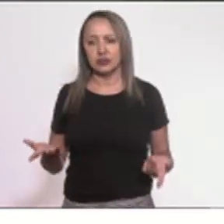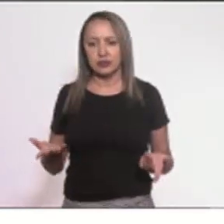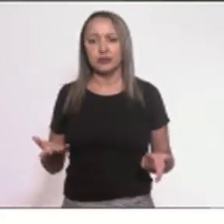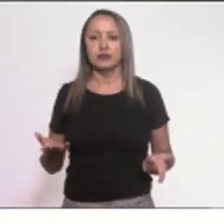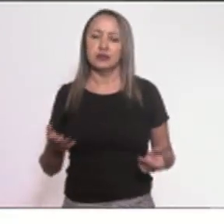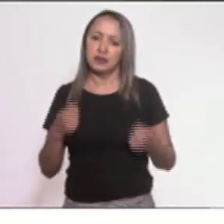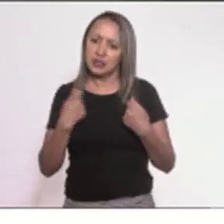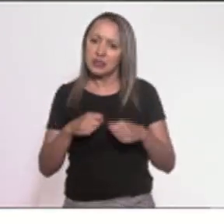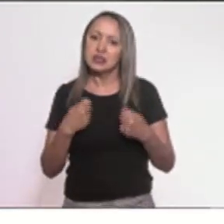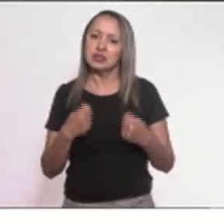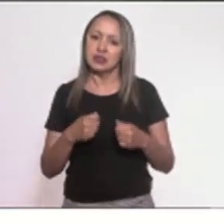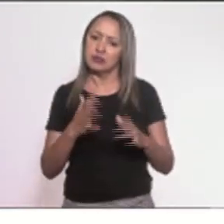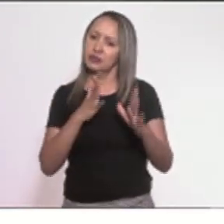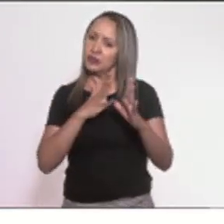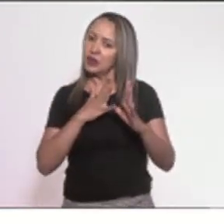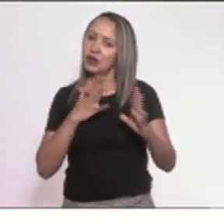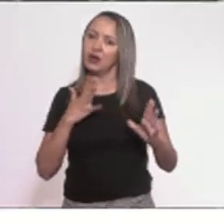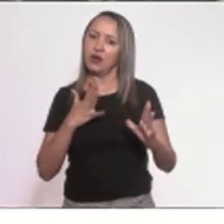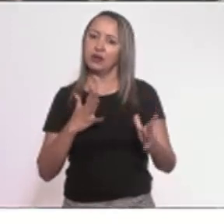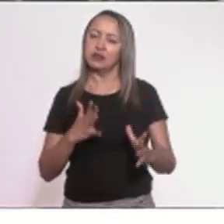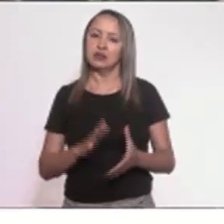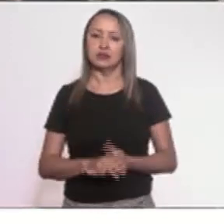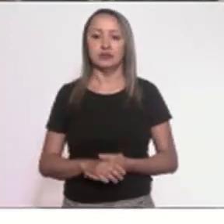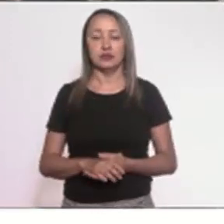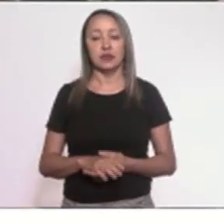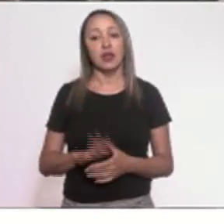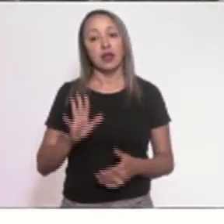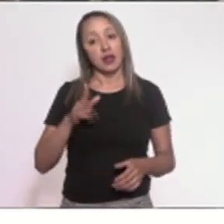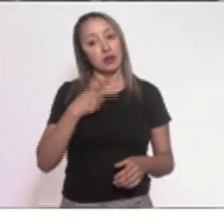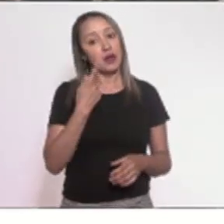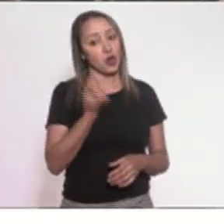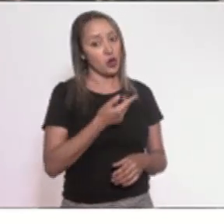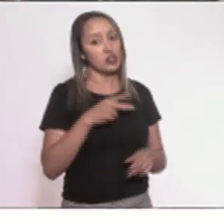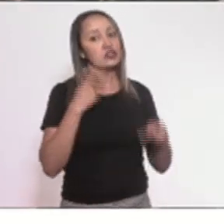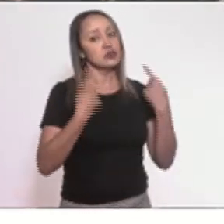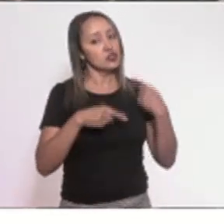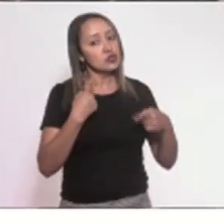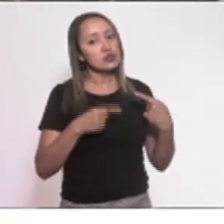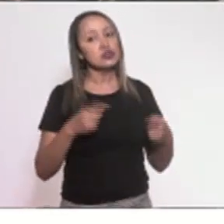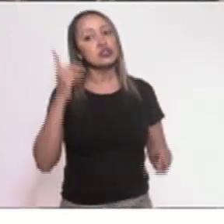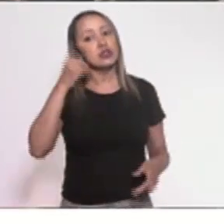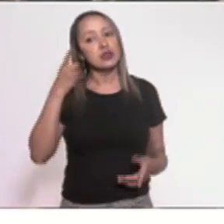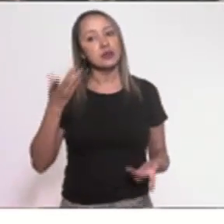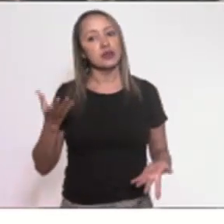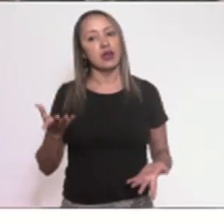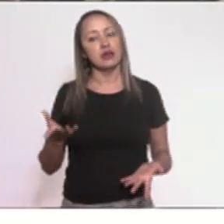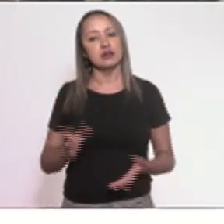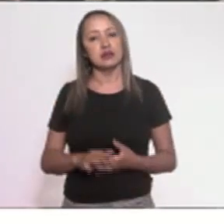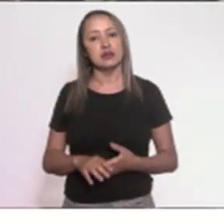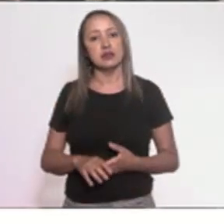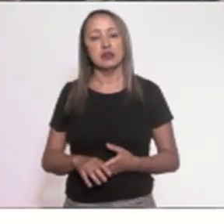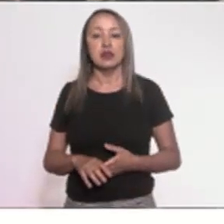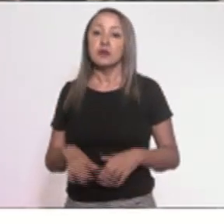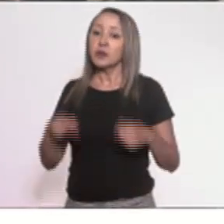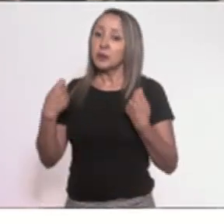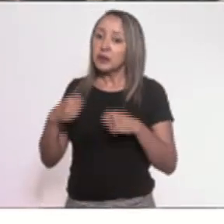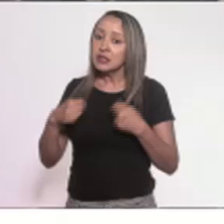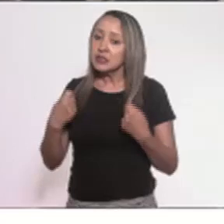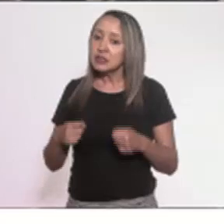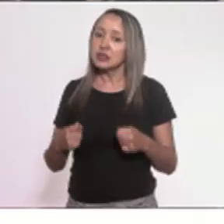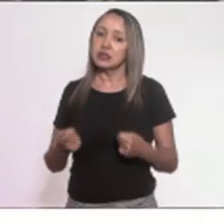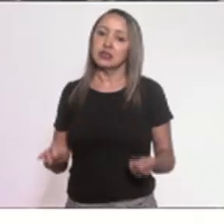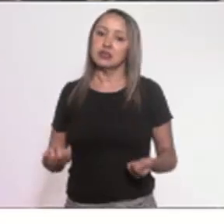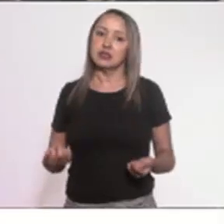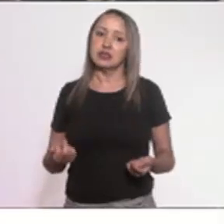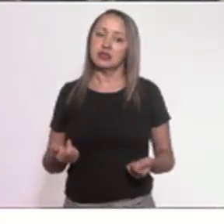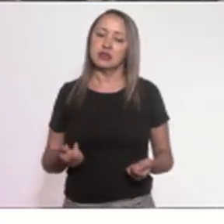de ordem que eu queria fazer aqui dentro. Por isso da que casa. Nós estamos discutindo, deputado. Nós estamos. Mas mais é ali, tempo, ó, tem que se inscrever mais cada tempo, um. Mais